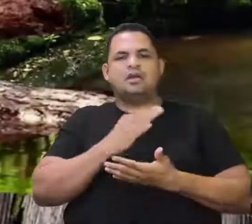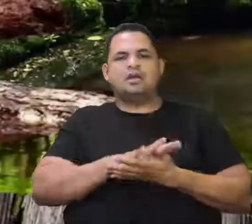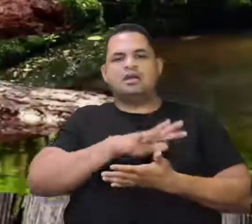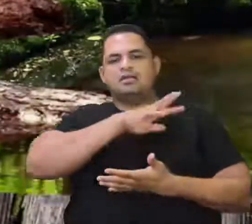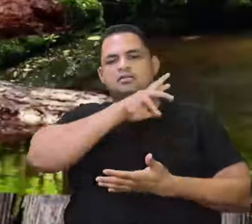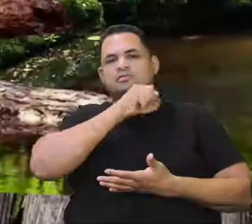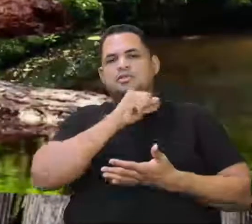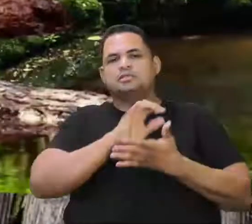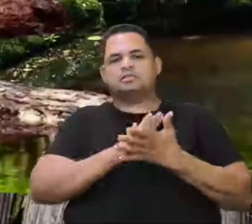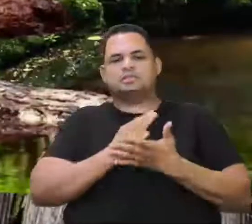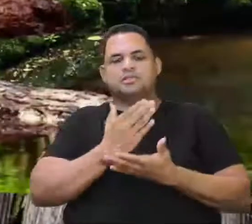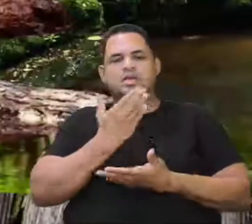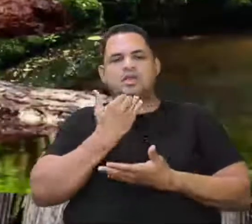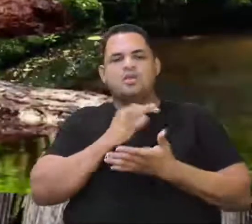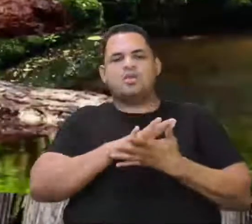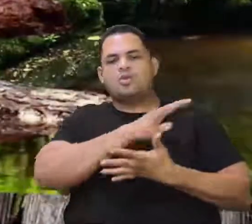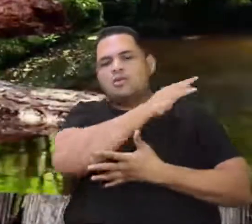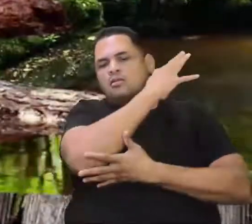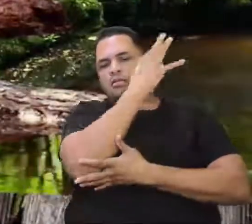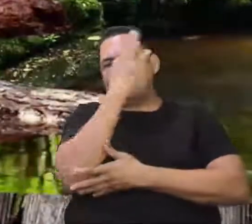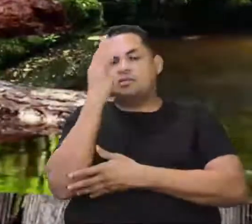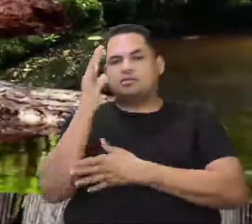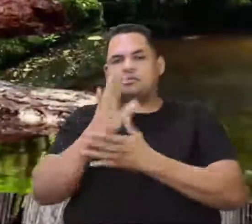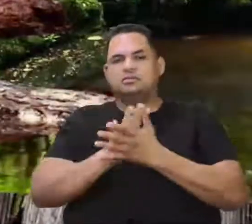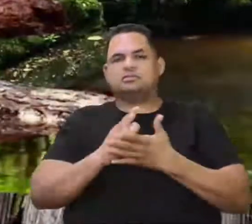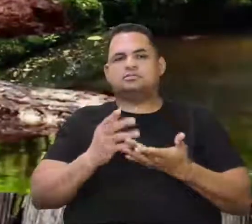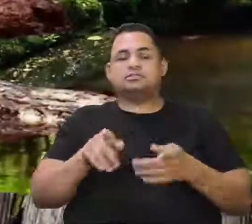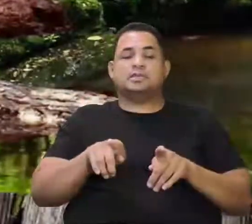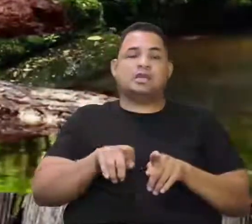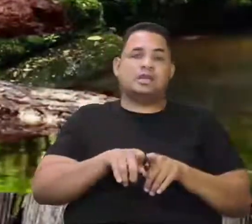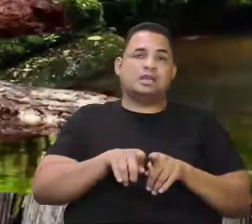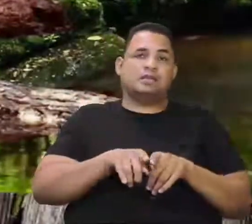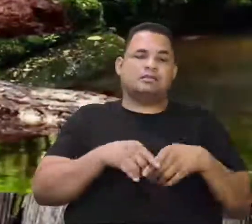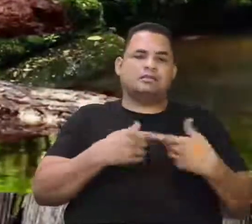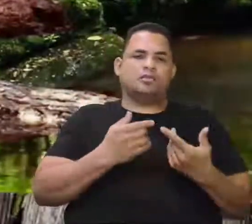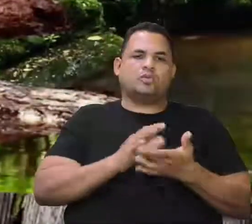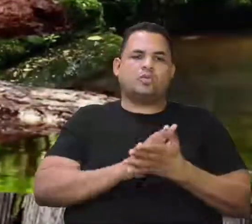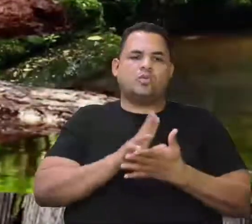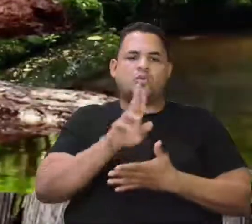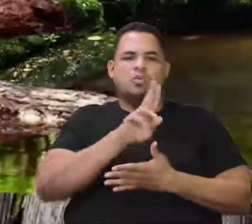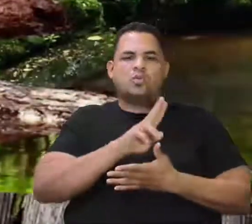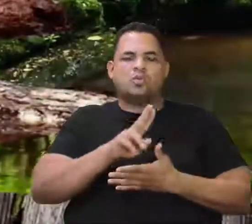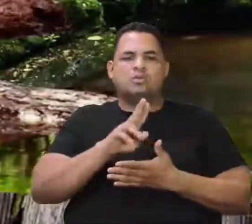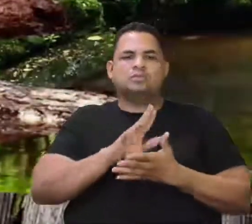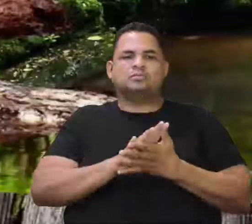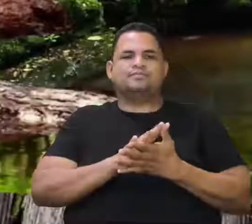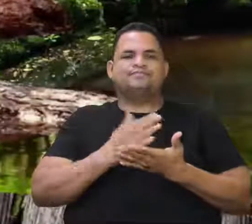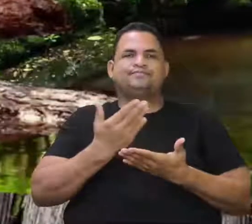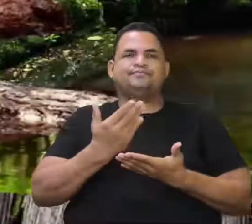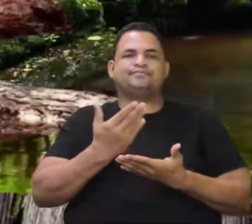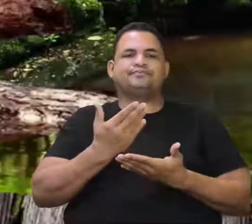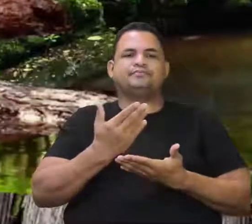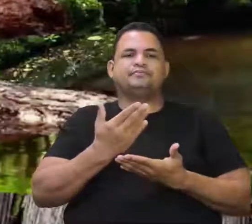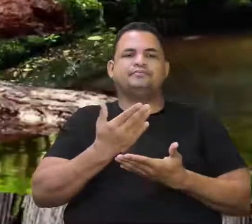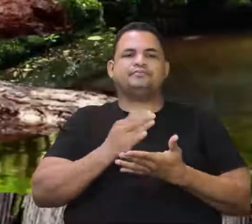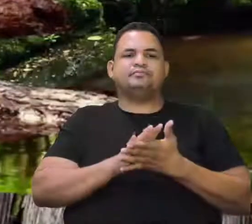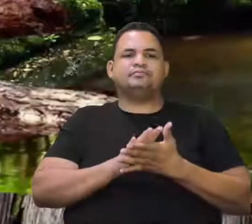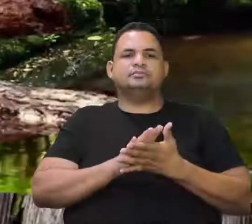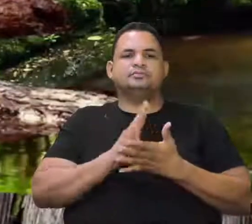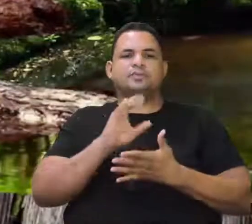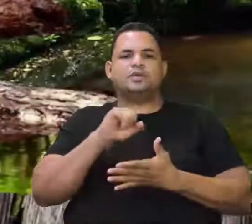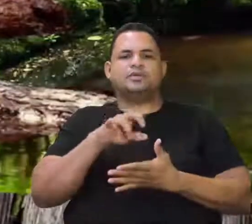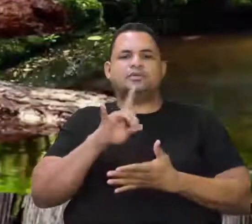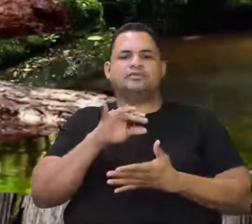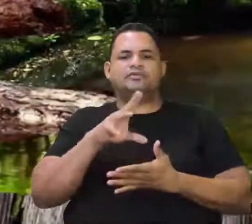para onde correr isso. Entre os consumidores, aí que você vai ter essa variedade. Tem aqueles que vão ser onívoros,